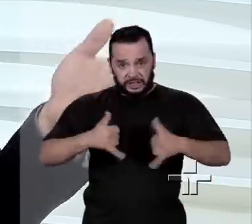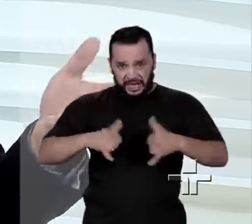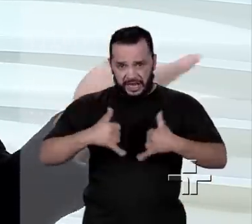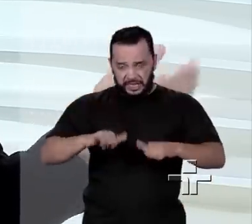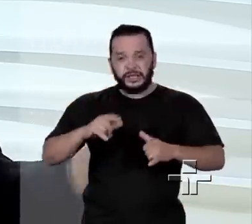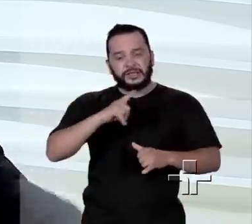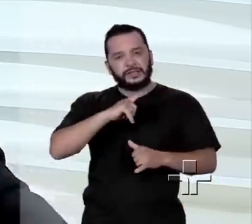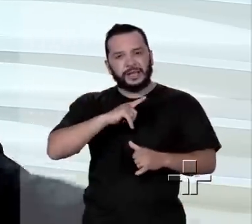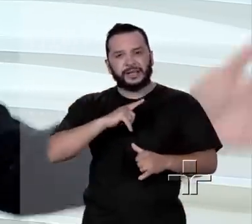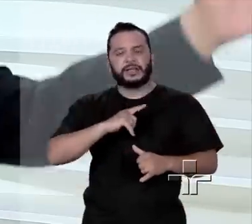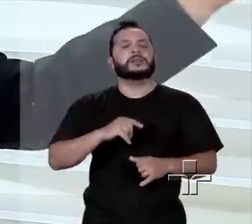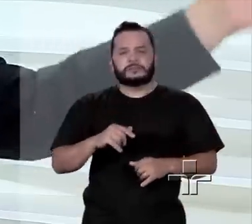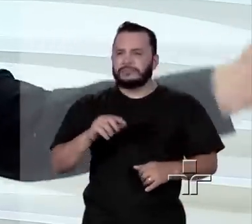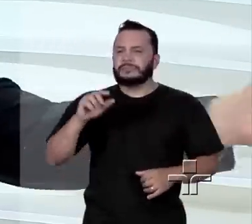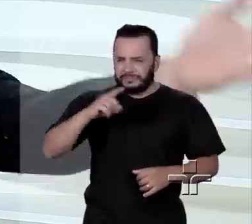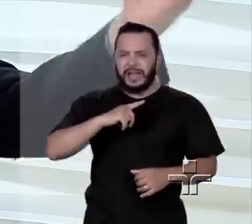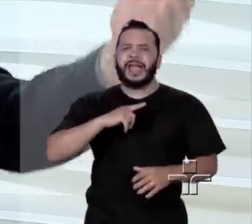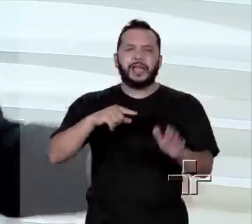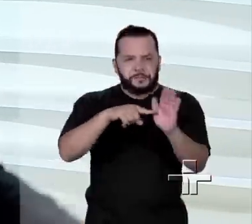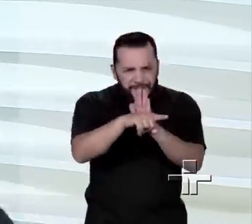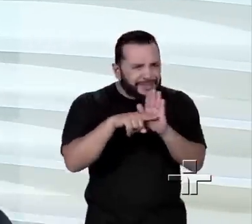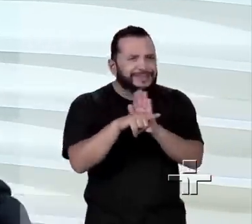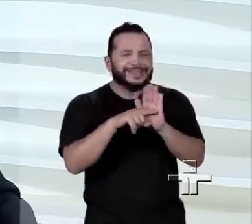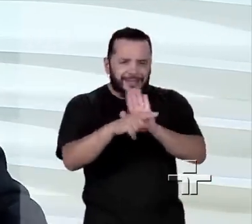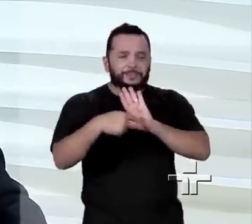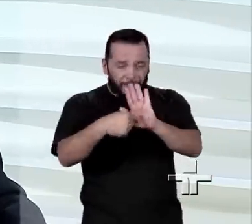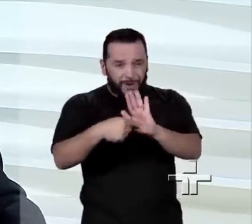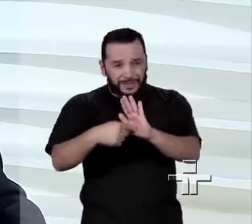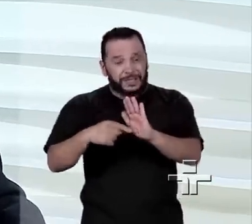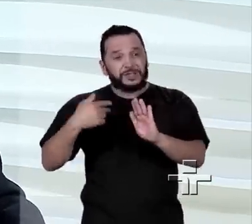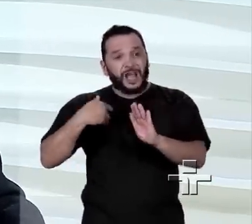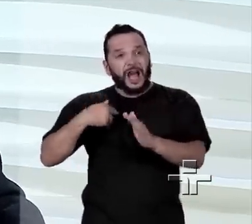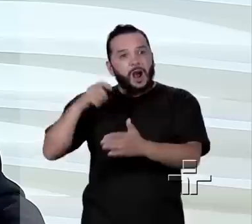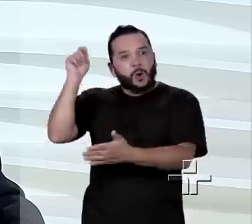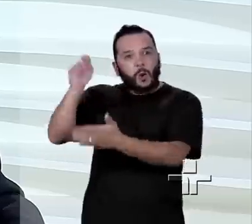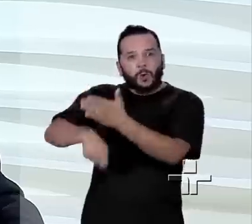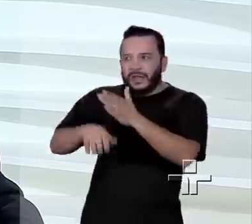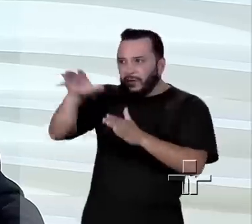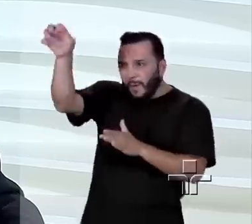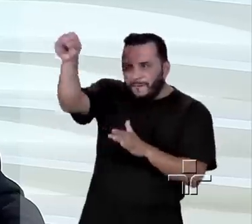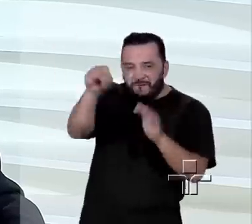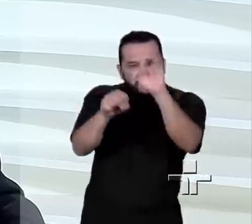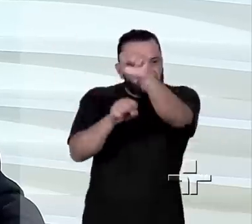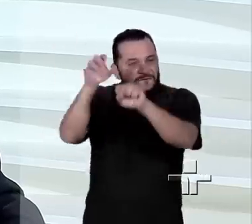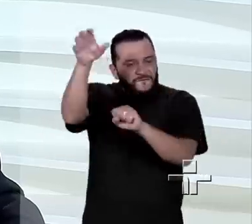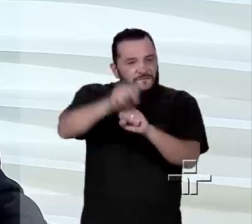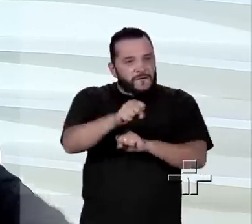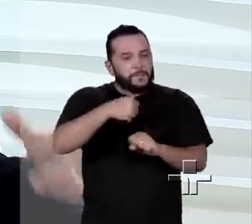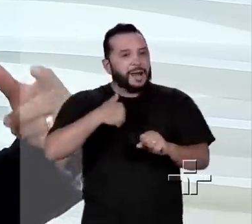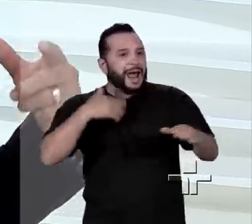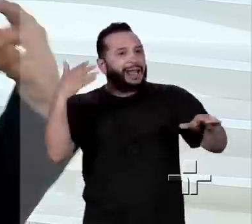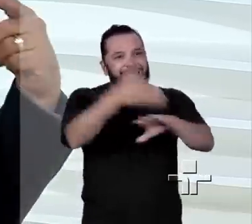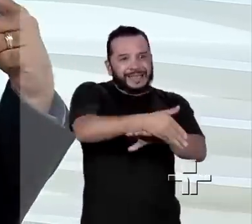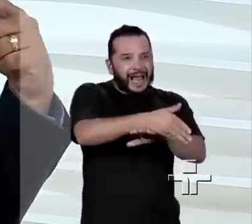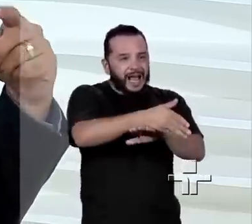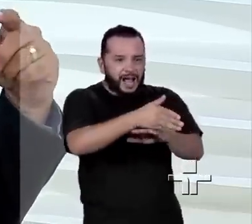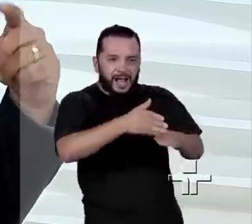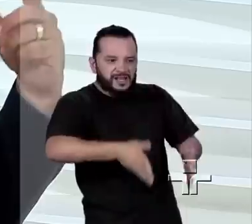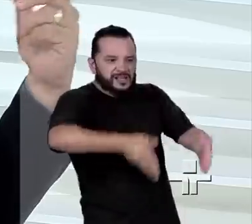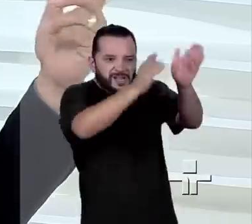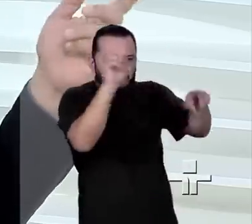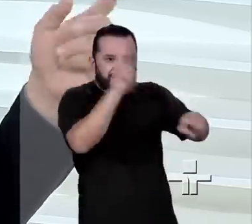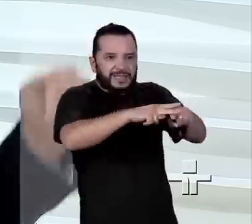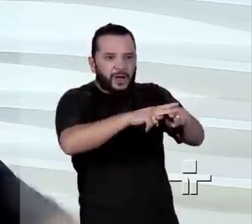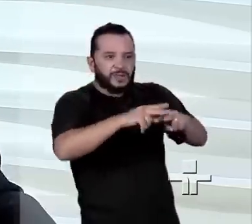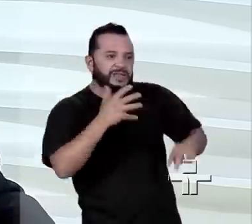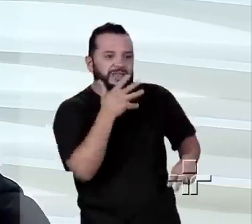Ministério Público, isso está disponível, está instrumentalizando toda a documentação do Ministério Público. Não inventei nada, não. E tanto é séria